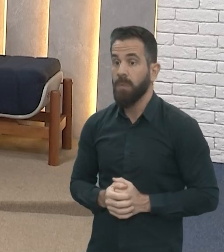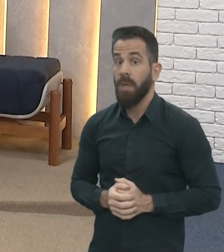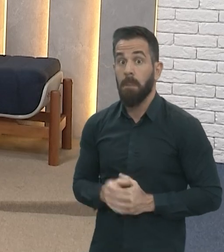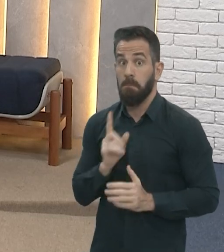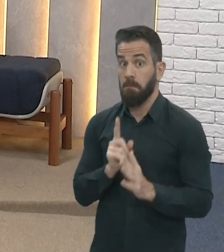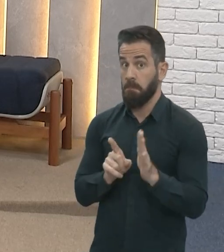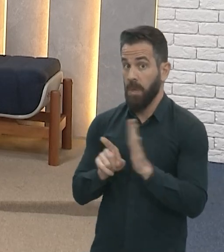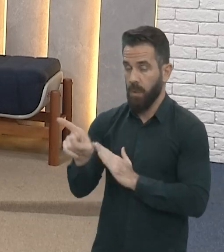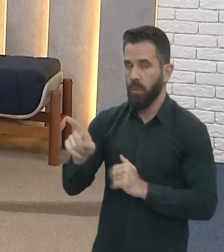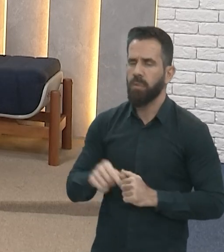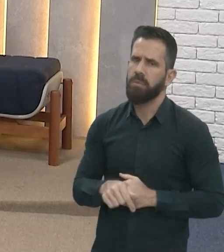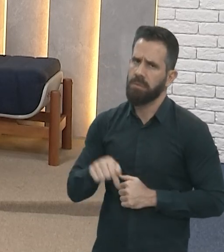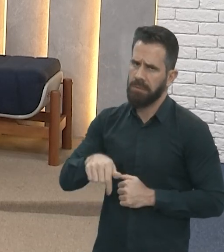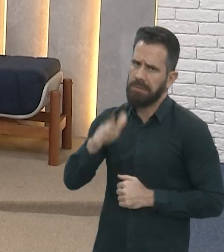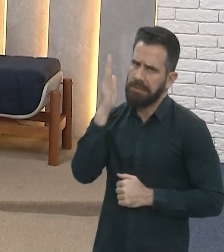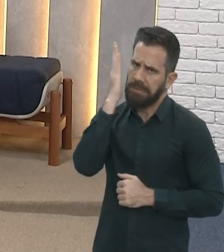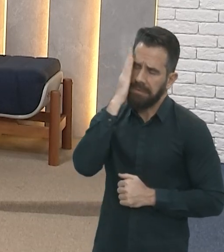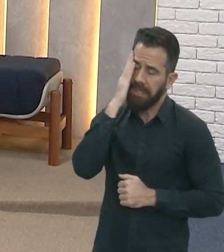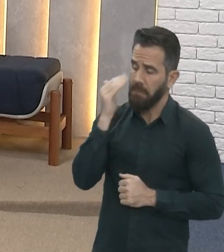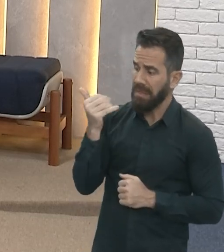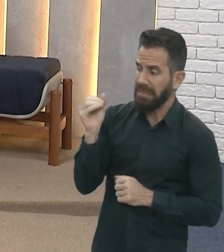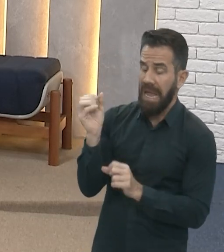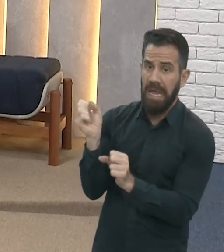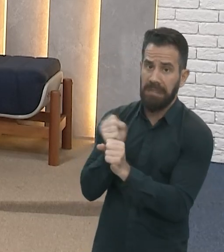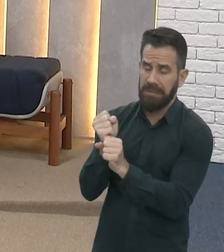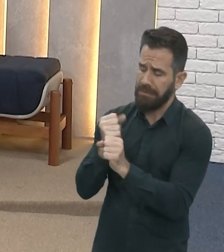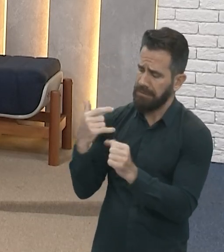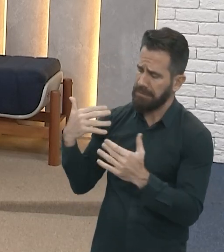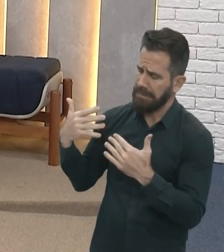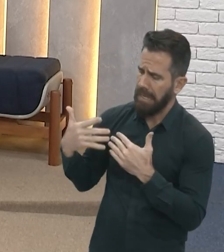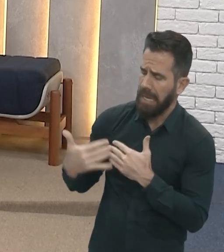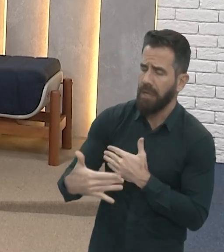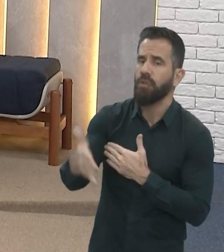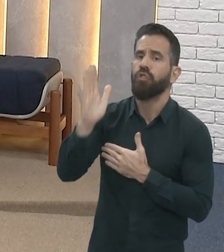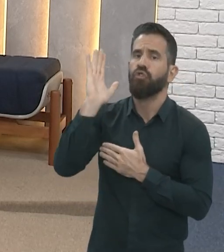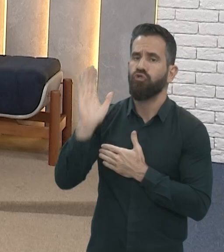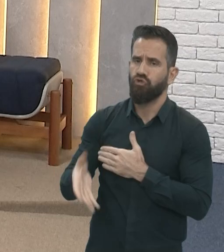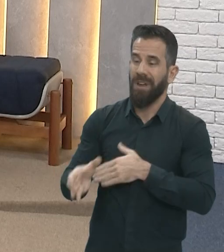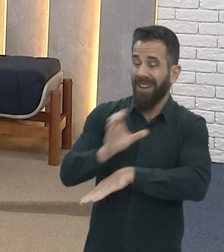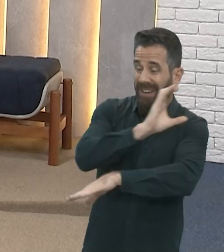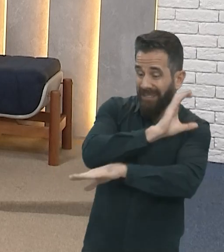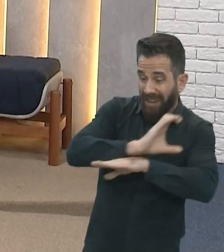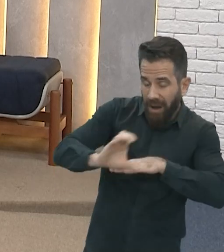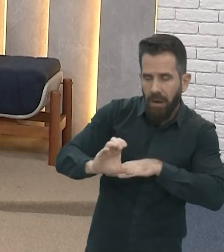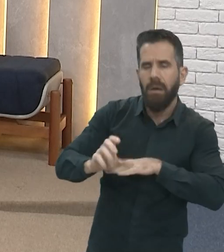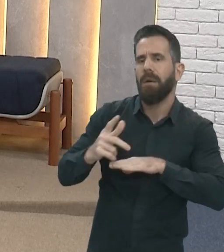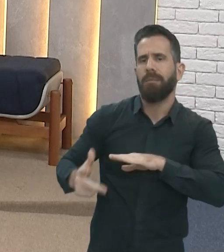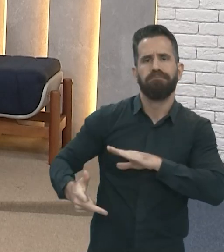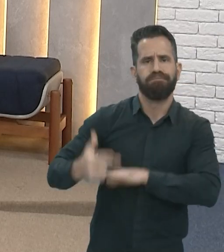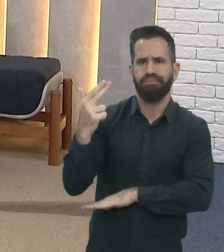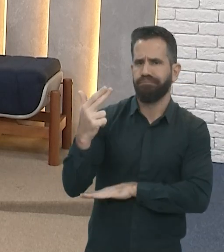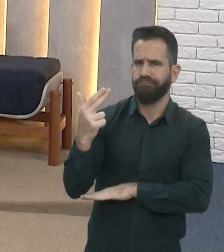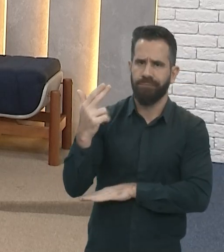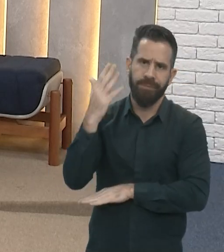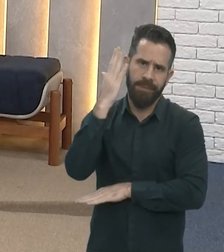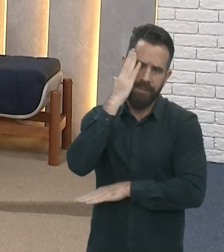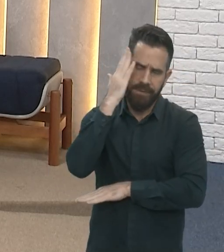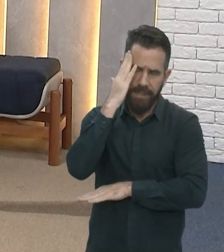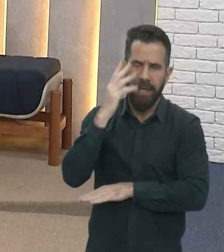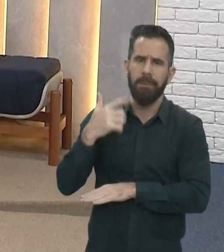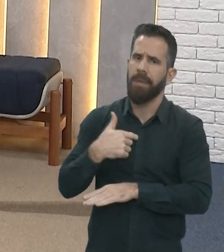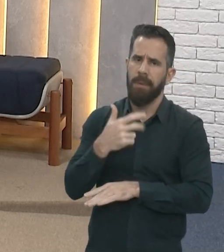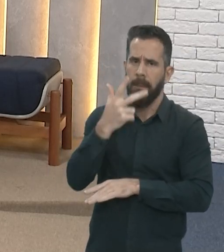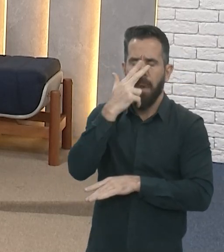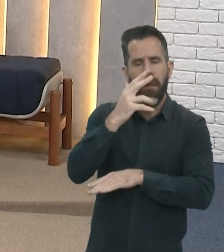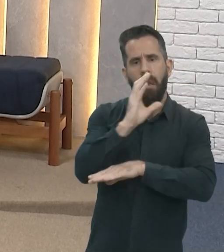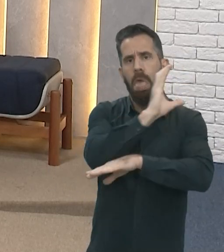federais elas vêm sofrendo, cortes no orçamento destinado ao pagamento de contas e investimentos em infraestrutura,